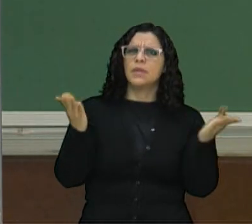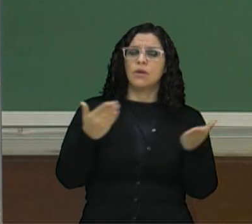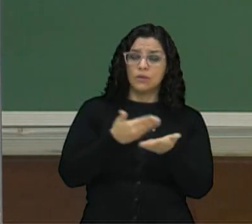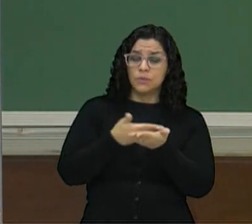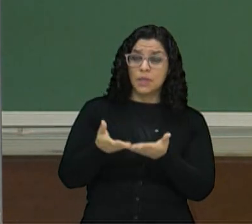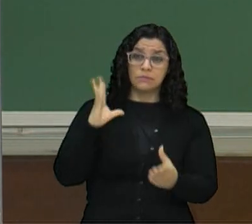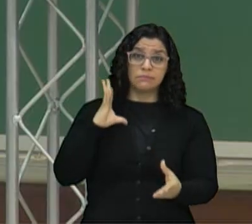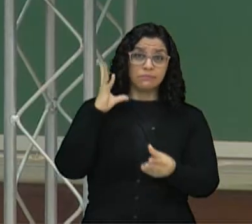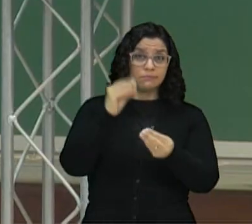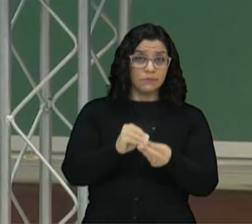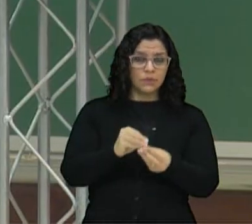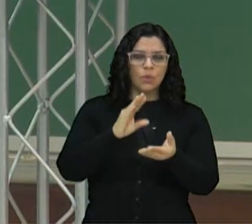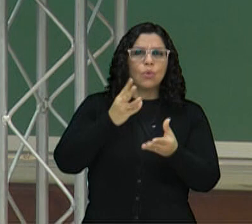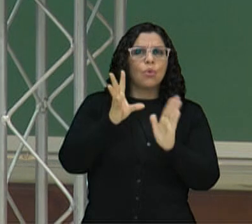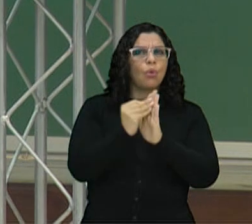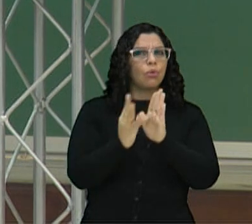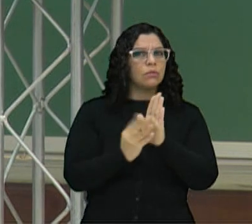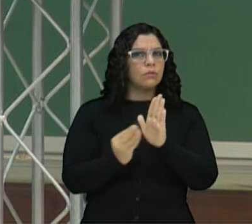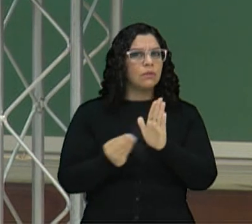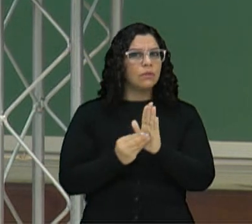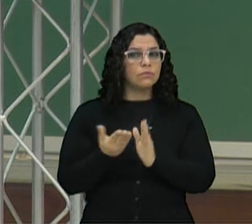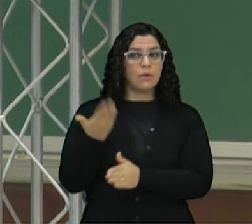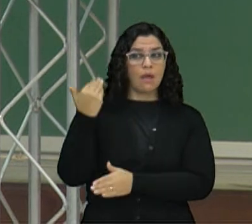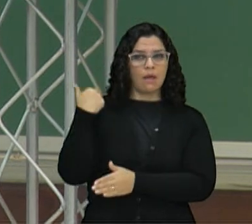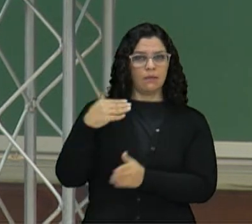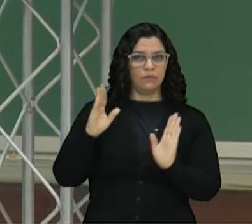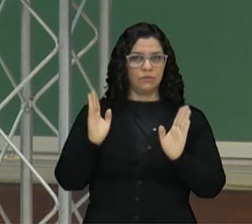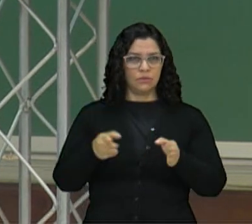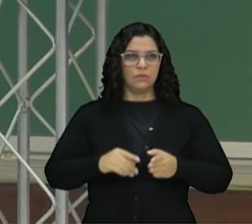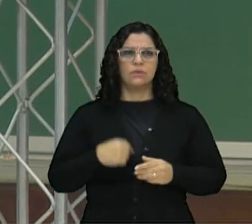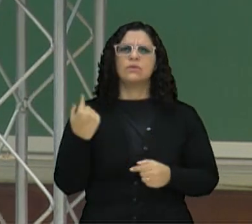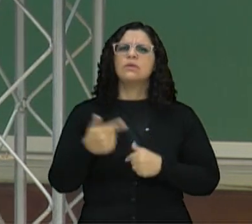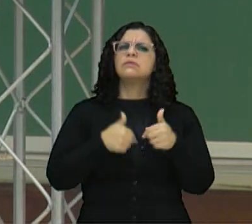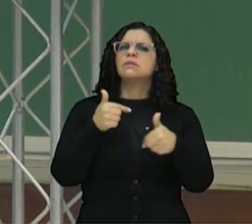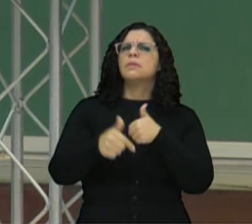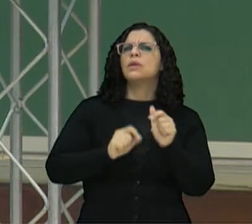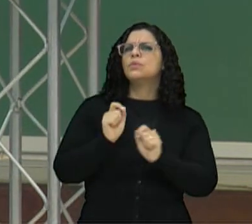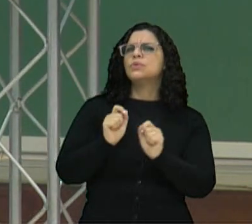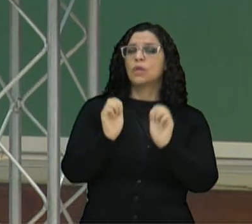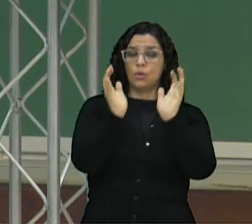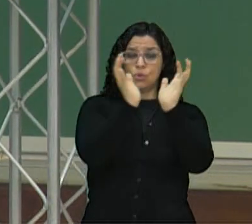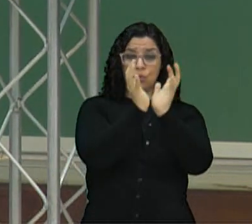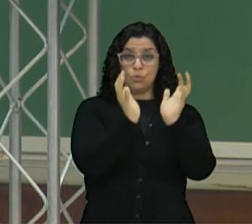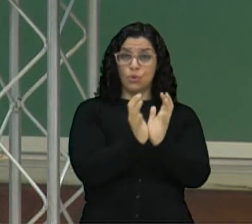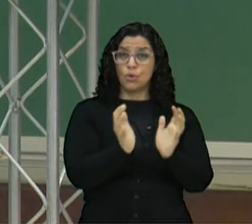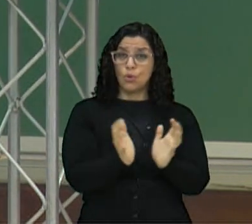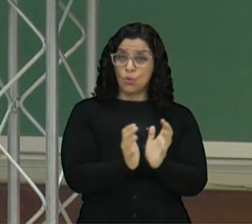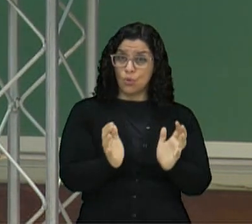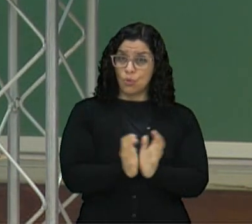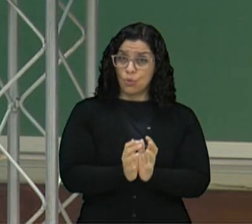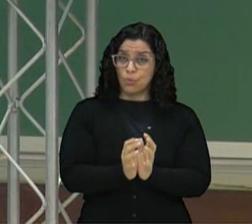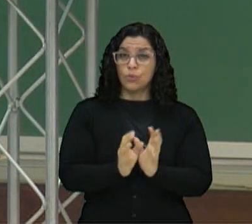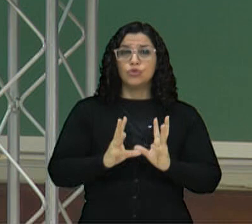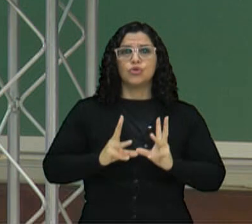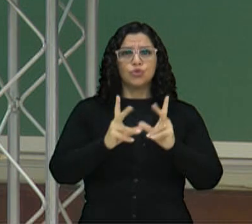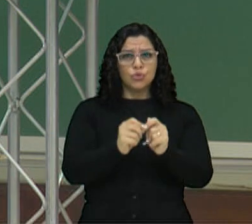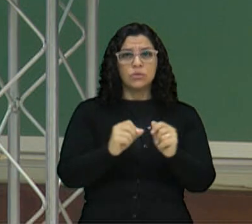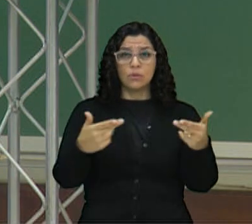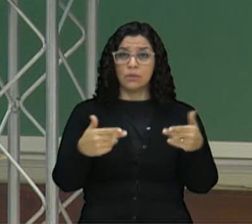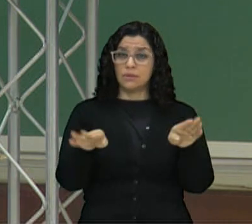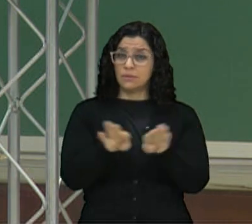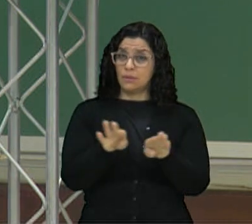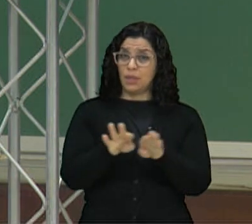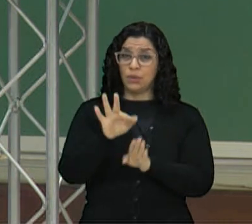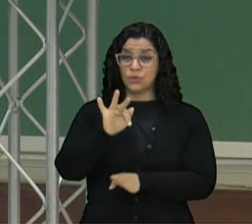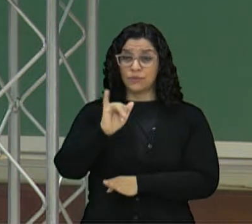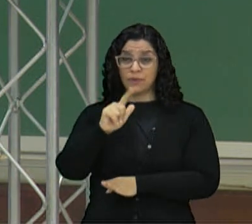iniciar retomando o conteúdo da aula passada, onde nós trabalhamos a classificação dos seres vivos e as árvores filogenéticas.